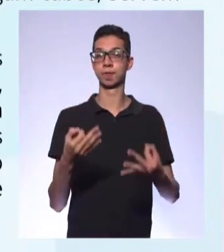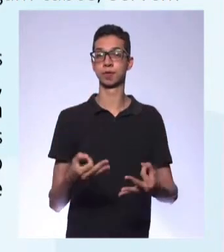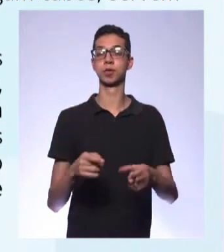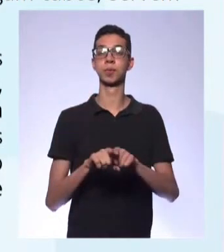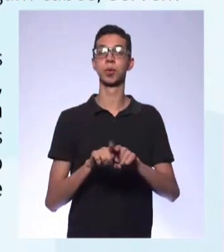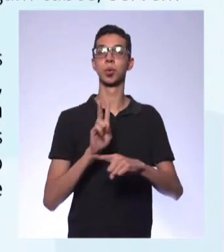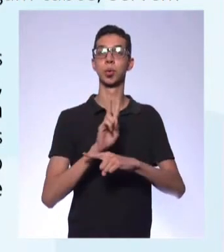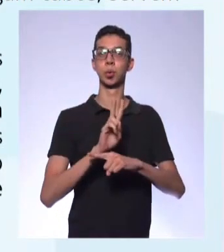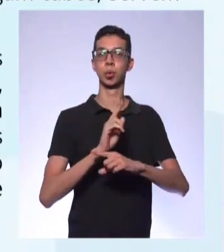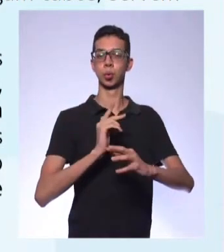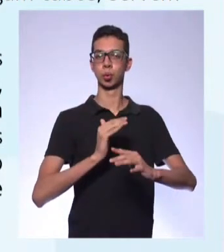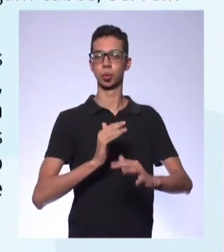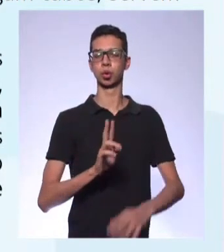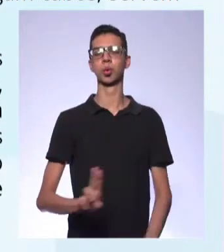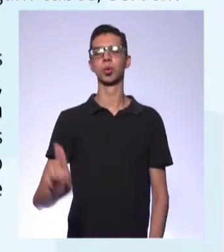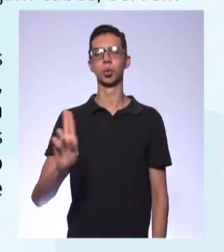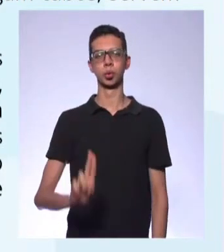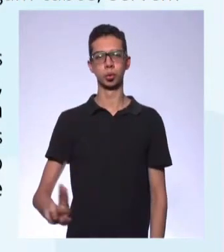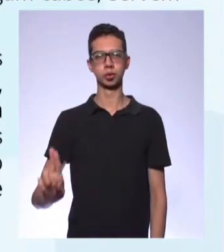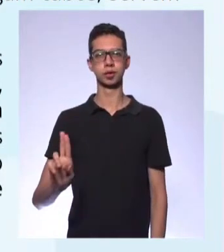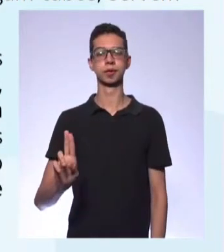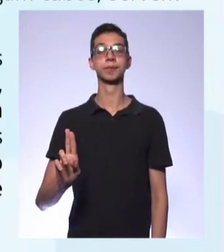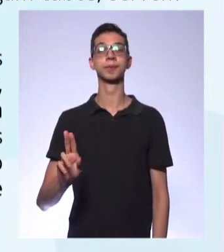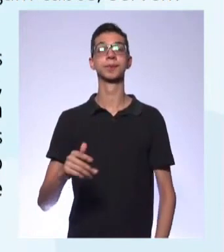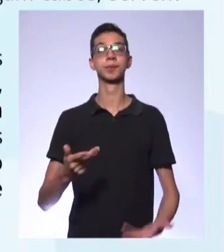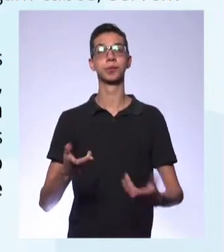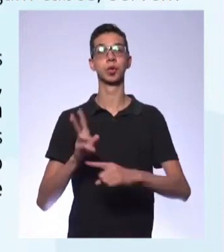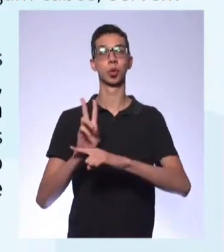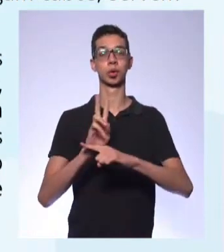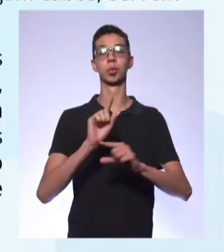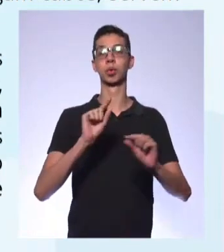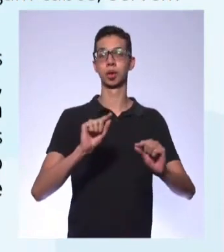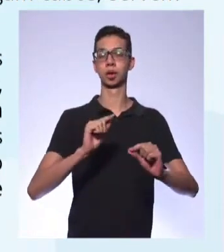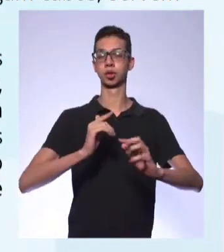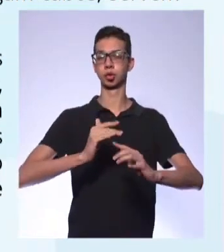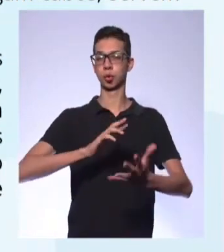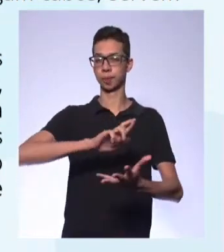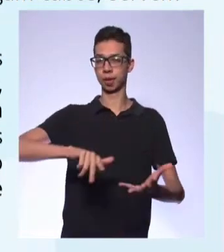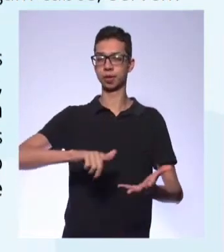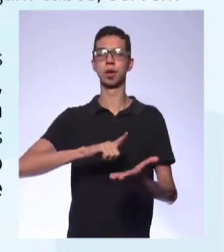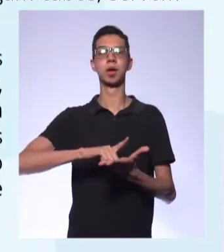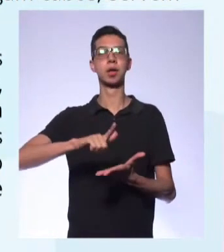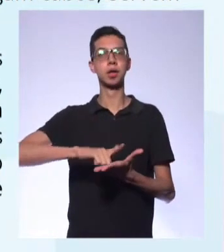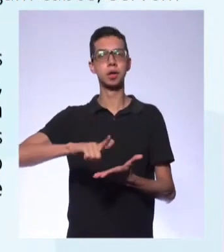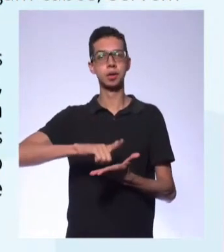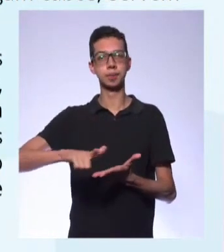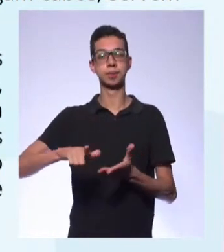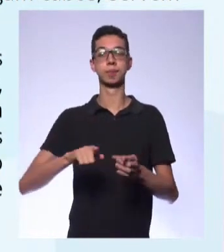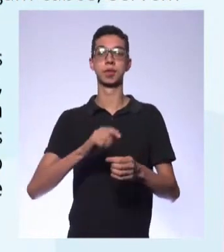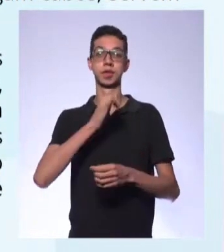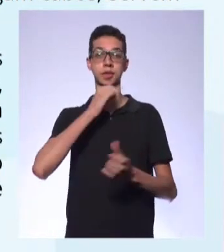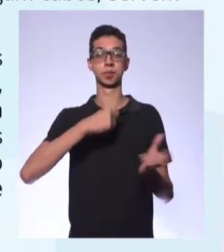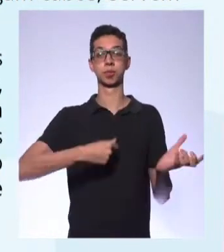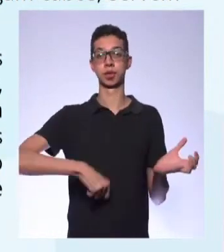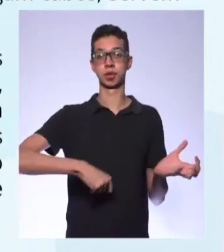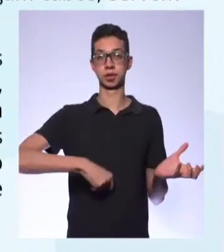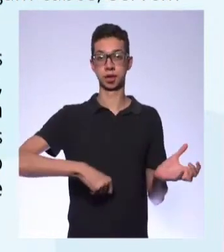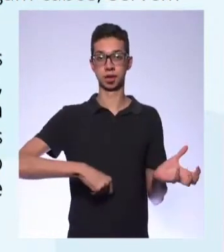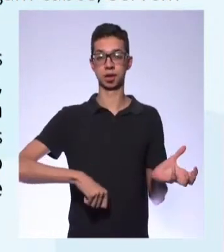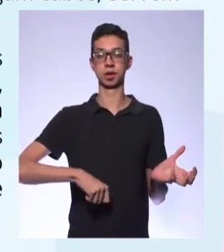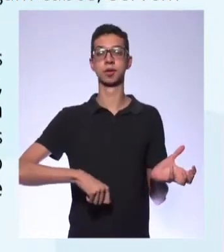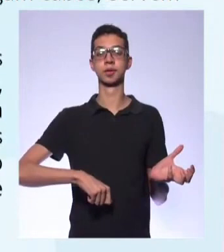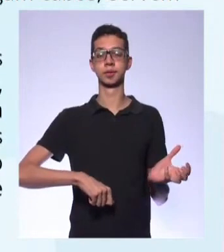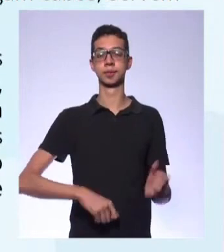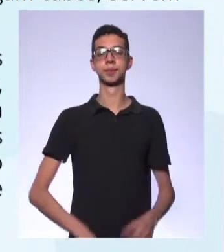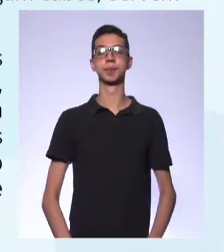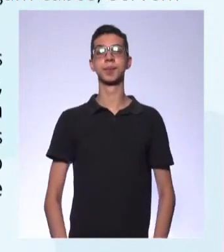né, para ser utilizado. Então, ele cuida da limpeza desses instrumentos, ele cuida, no caso, né, de guitarras, né, instrumentos de corda